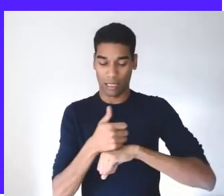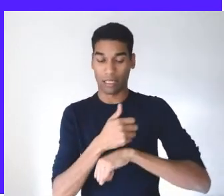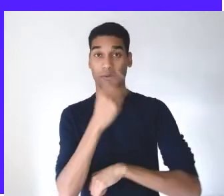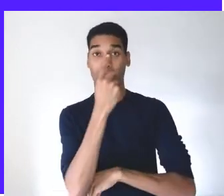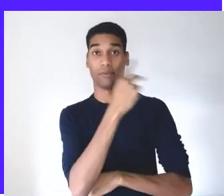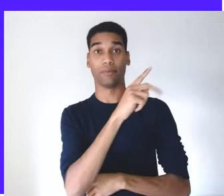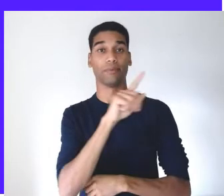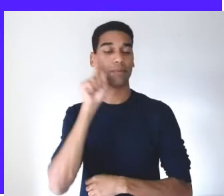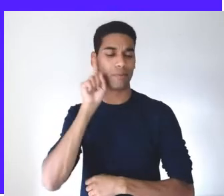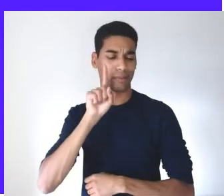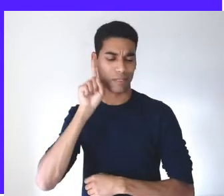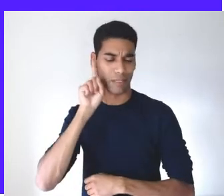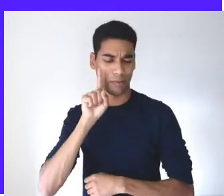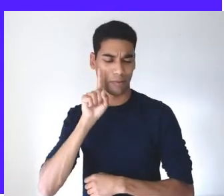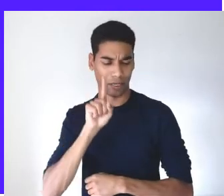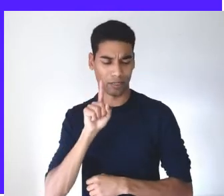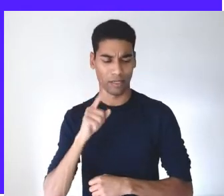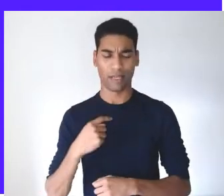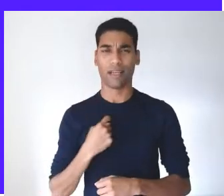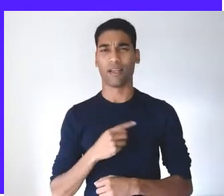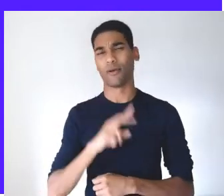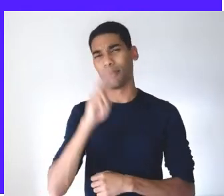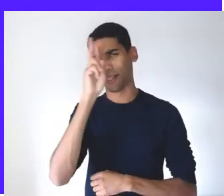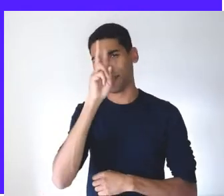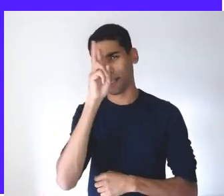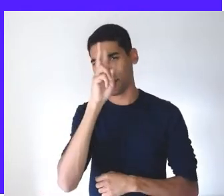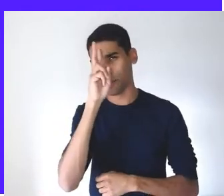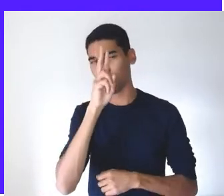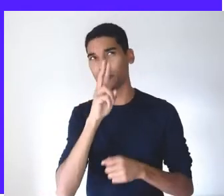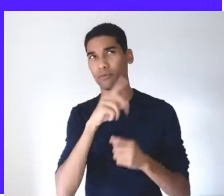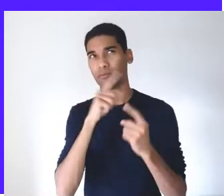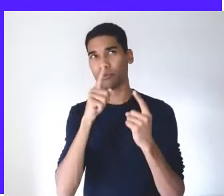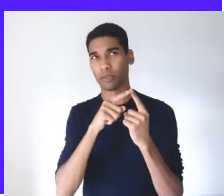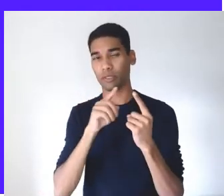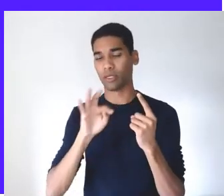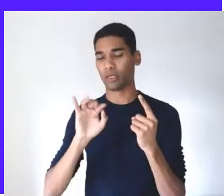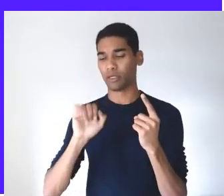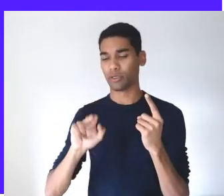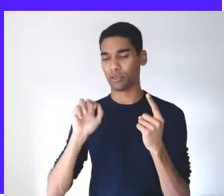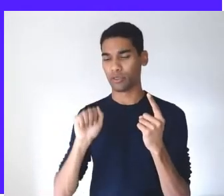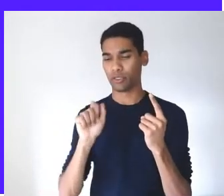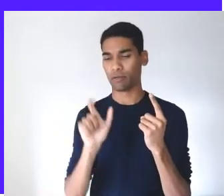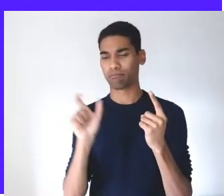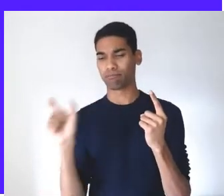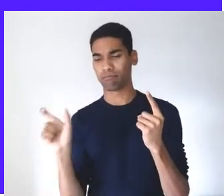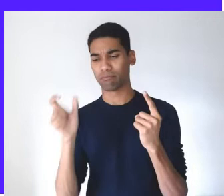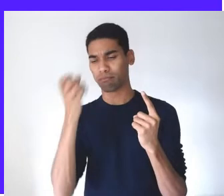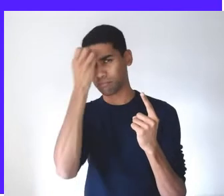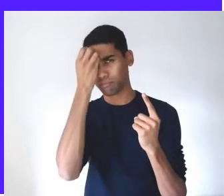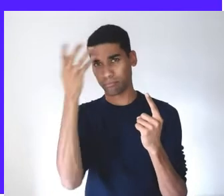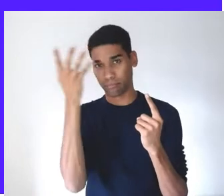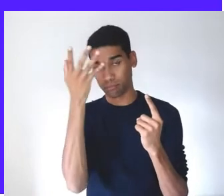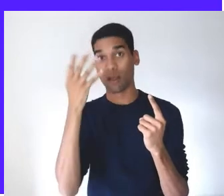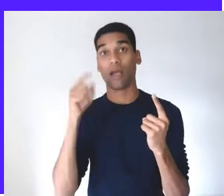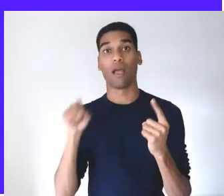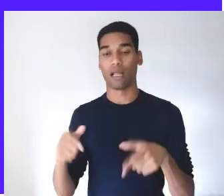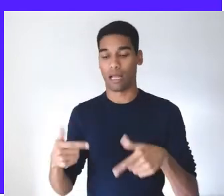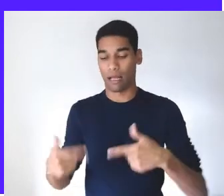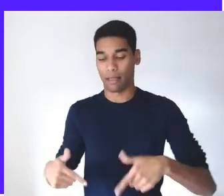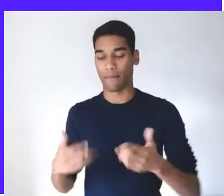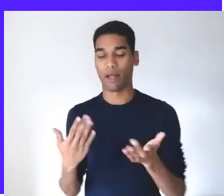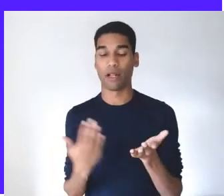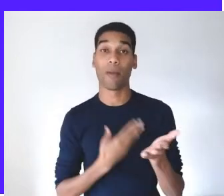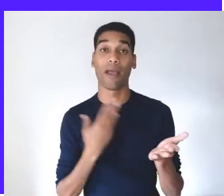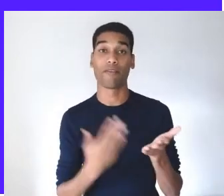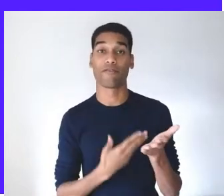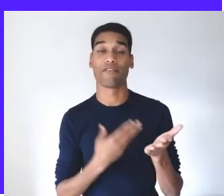do primeiro nome dela, Tina, não estou lembrando do sobrenome, que é uma jornalista bem famosa, ganhou o Pulitzer. Aliás, ela fez